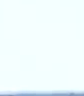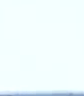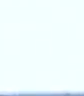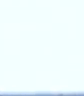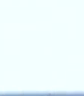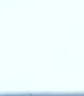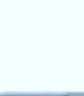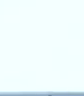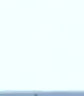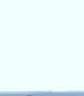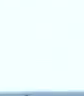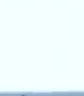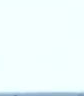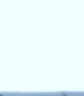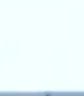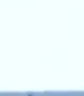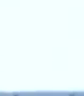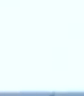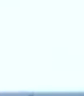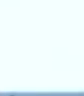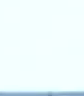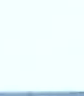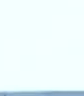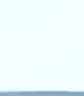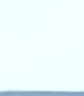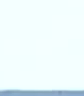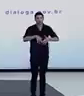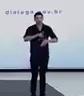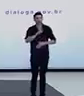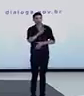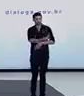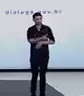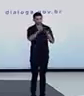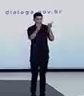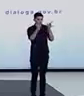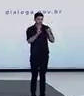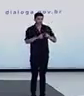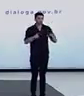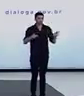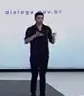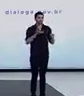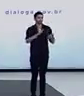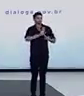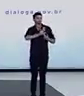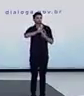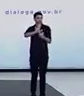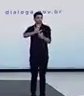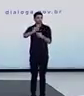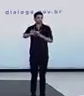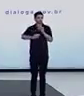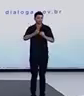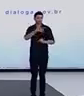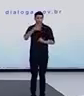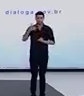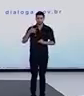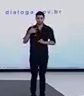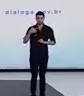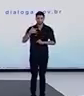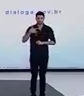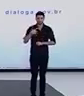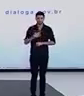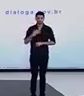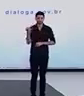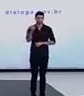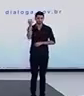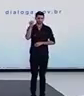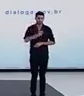maneira bastante detalhada essa resposta. Acho que eu quero só destacar assim, a saúde é fundamental na saúde, na vida